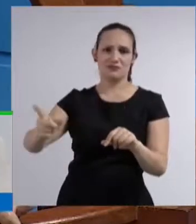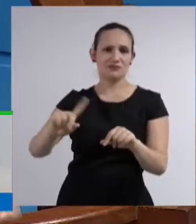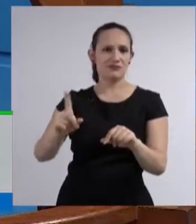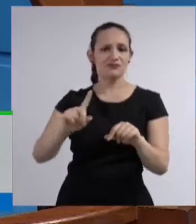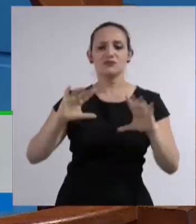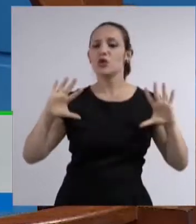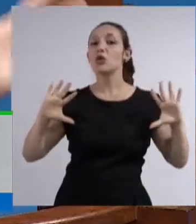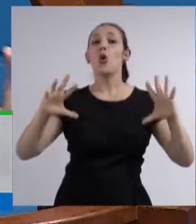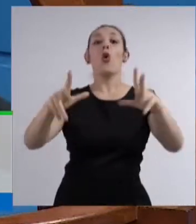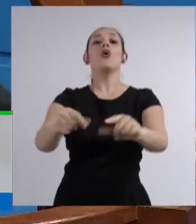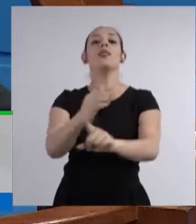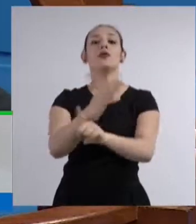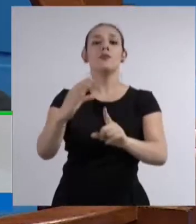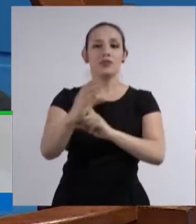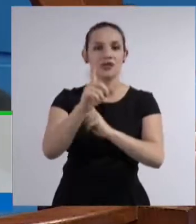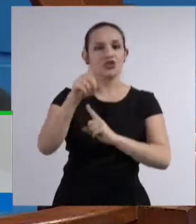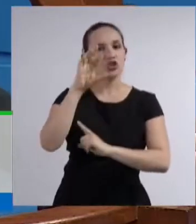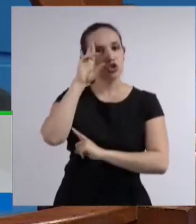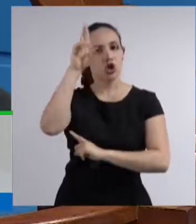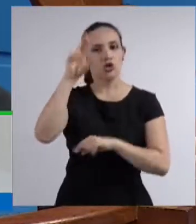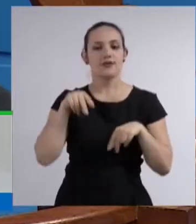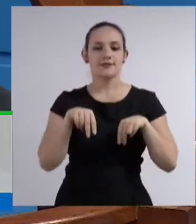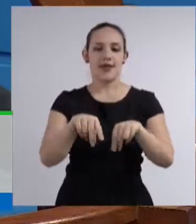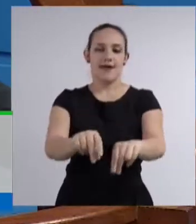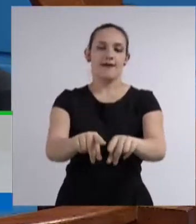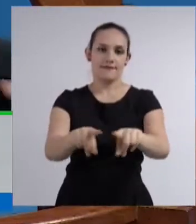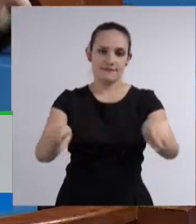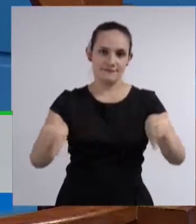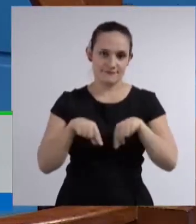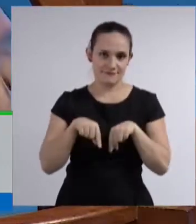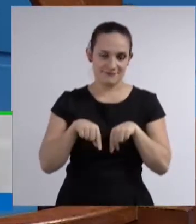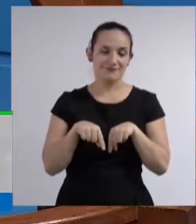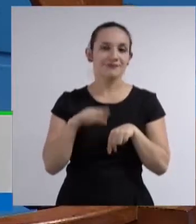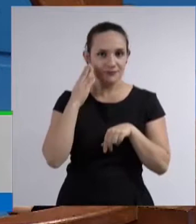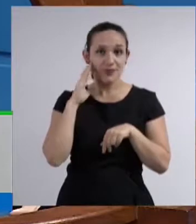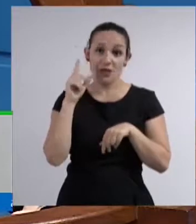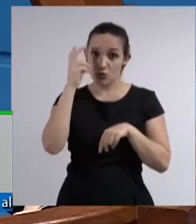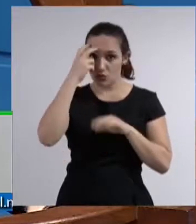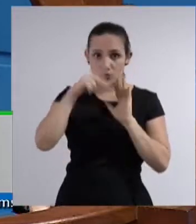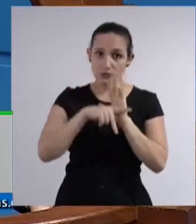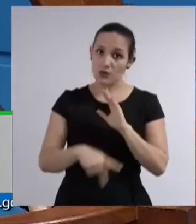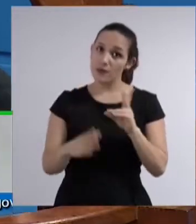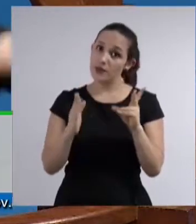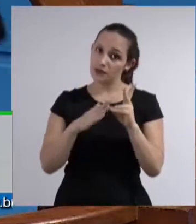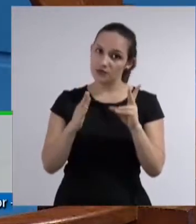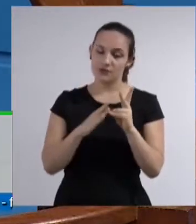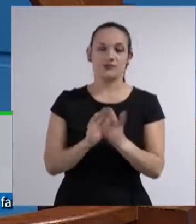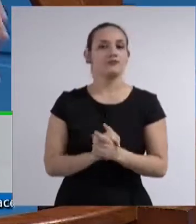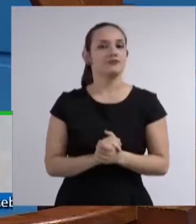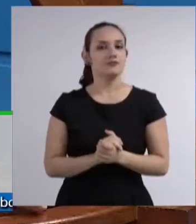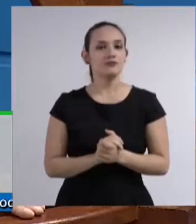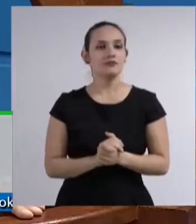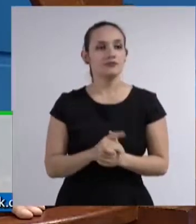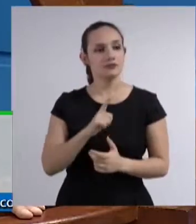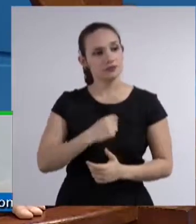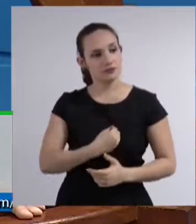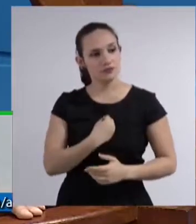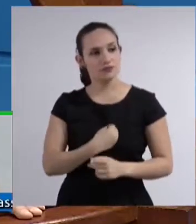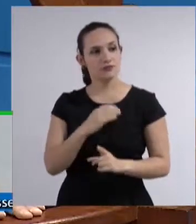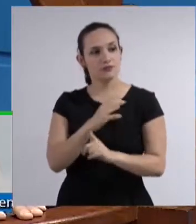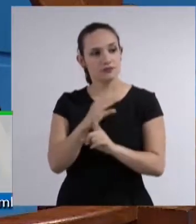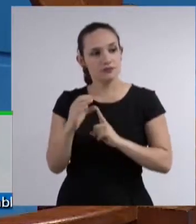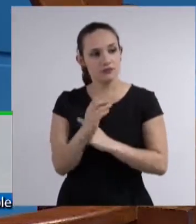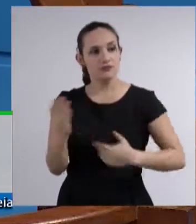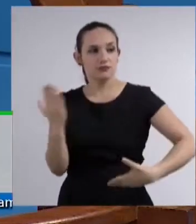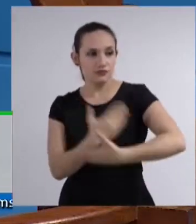nenhum índio, mas é da comunidade, né? Então, essa é a cultura indígena, né? De viver em comunidade,